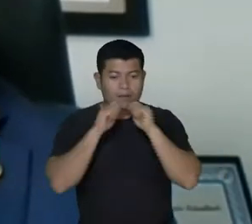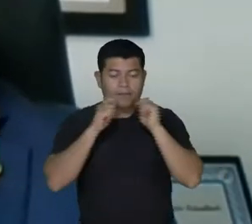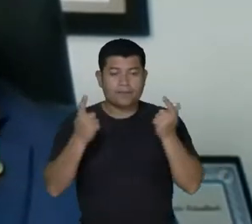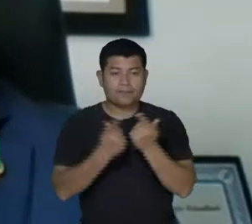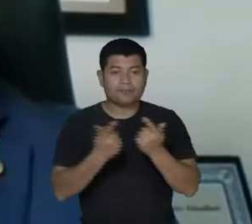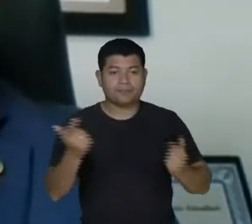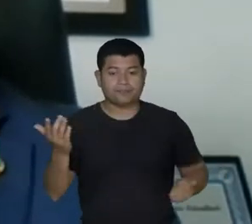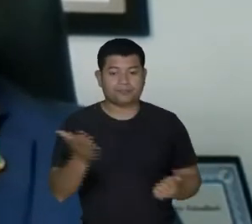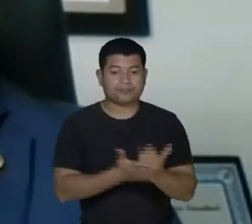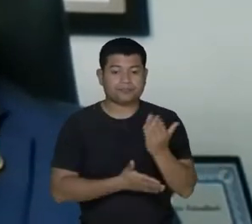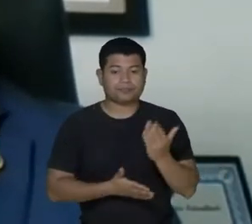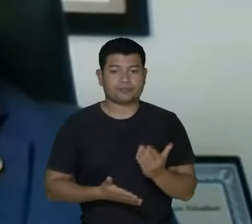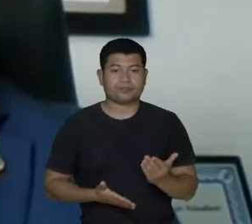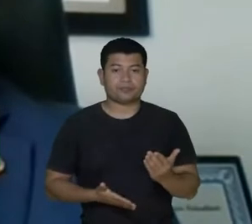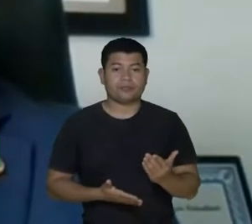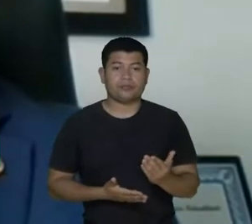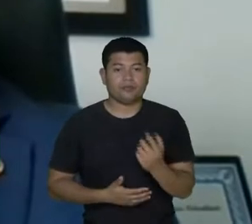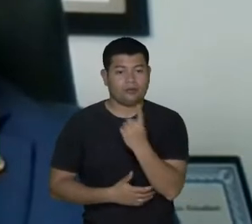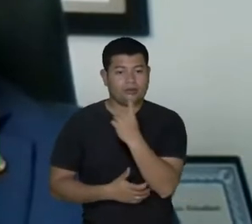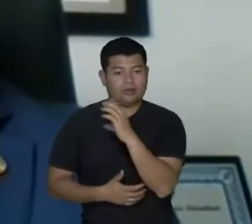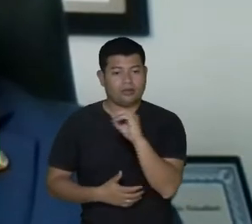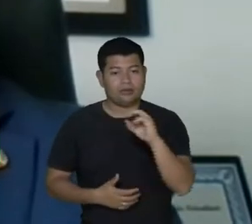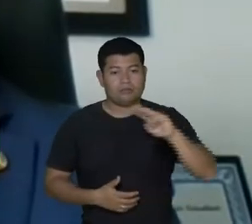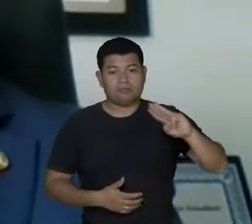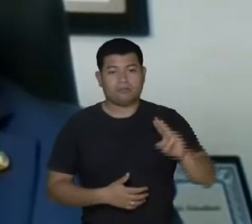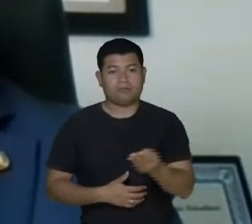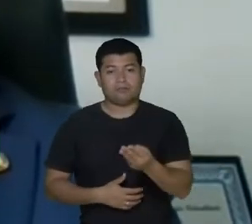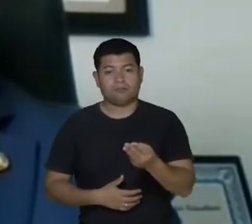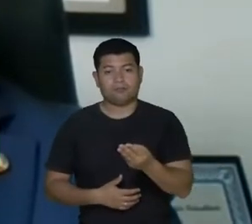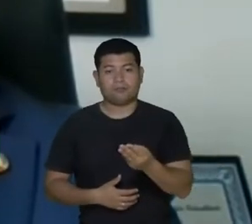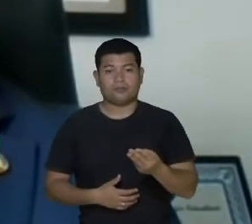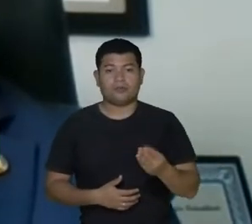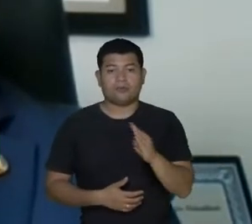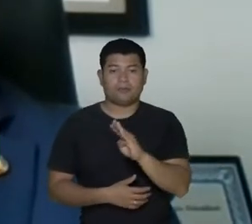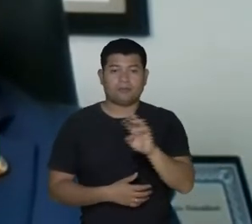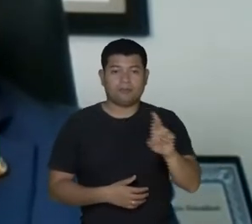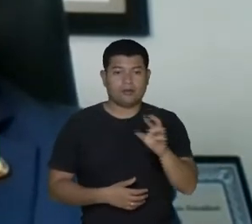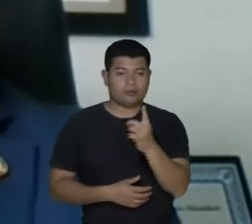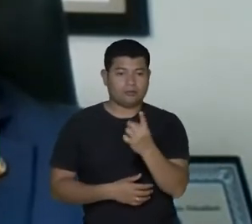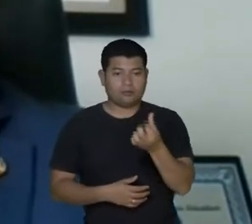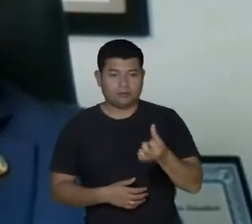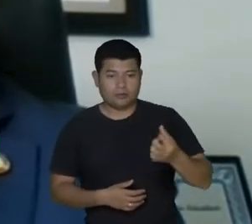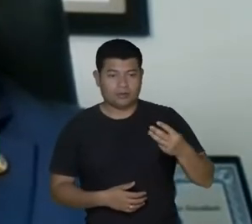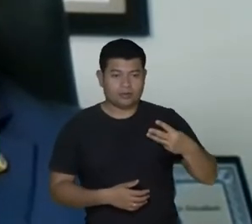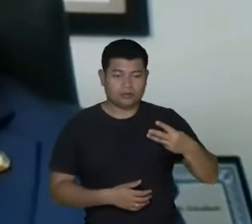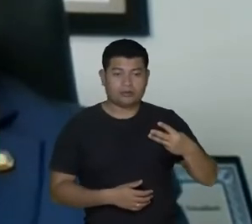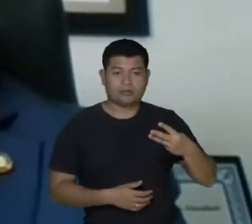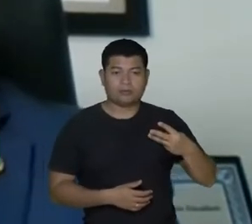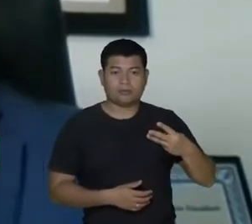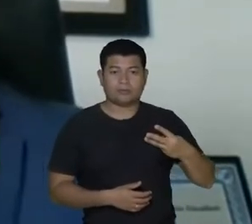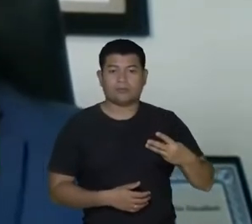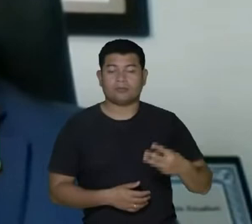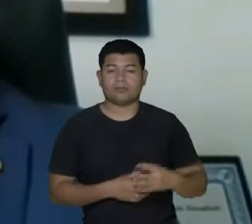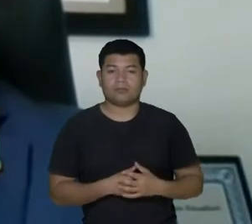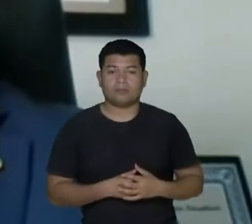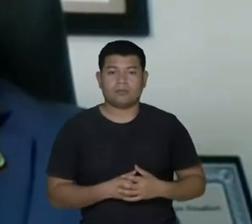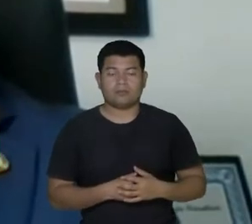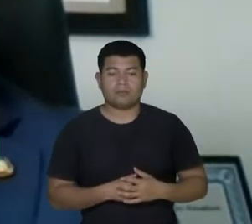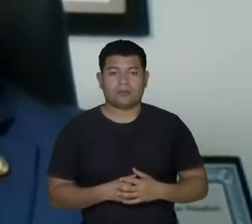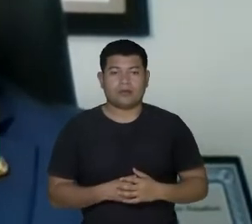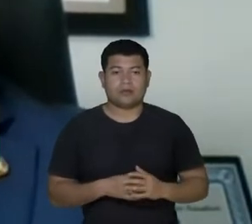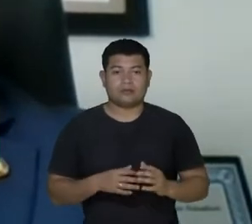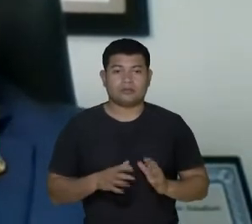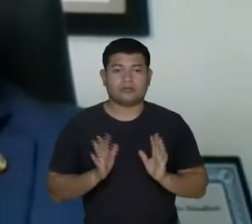aprovou, 100 milhões para a BR-163. A BR-163 está